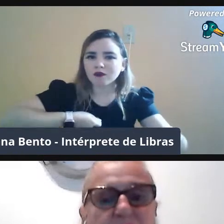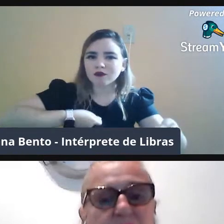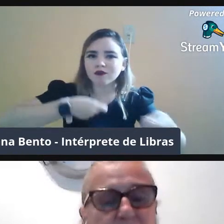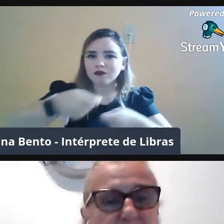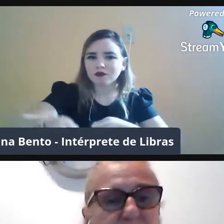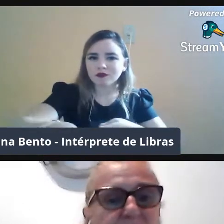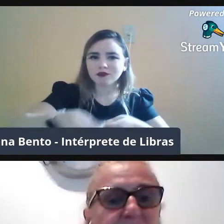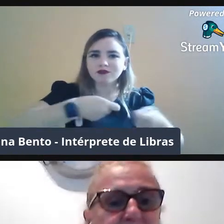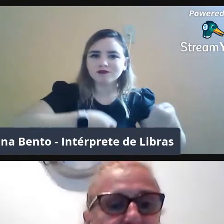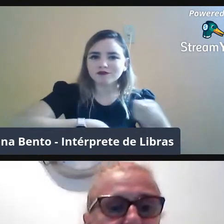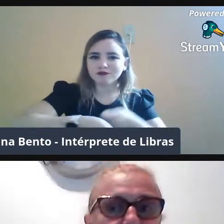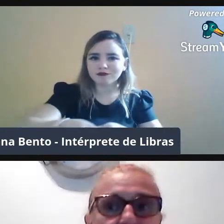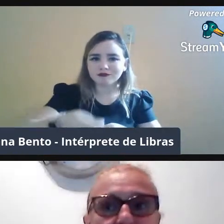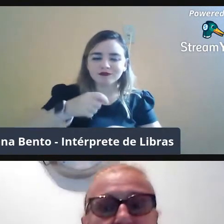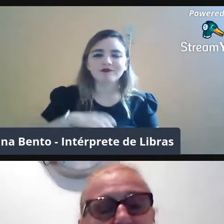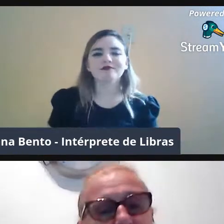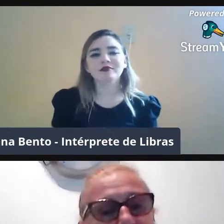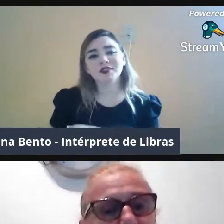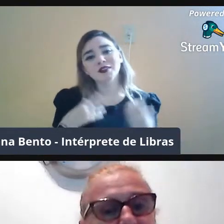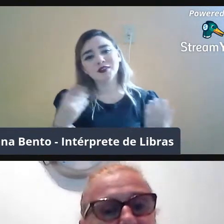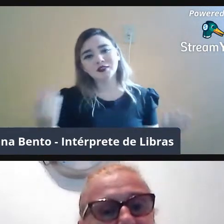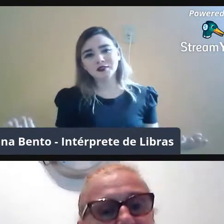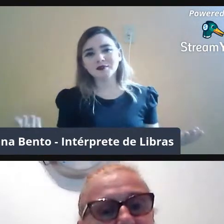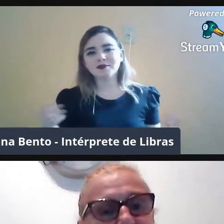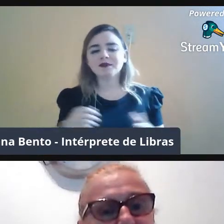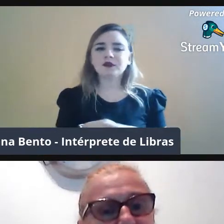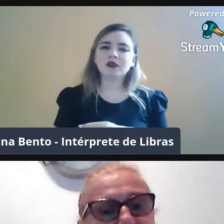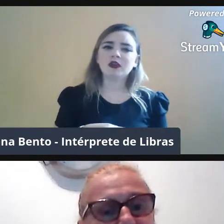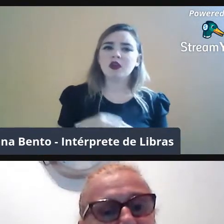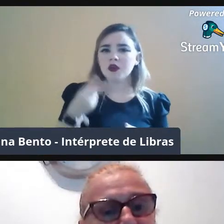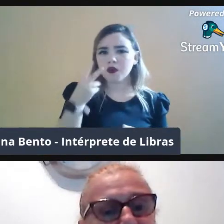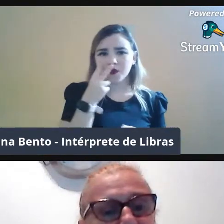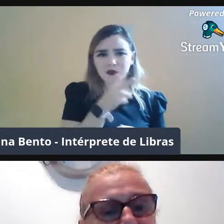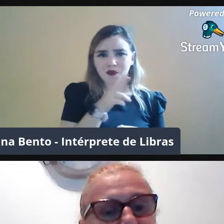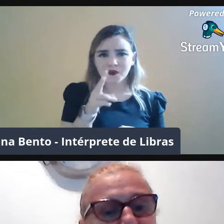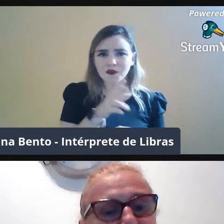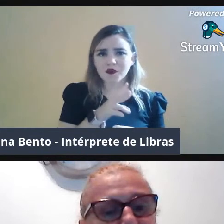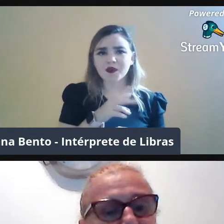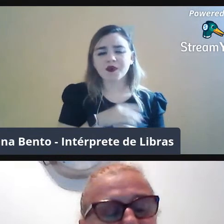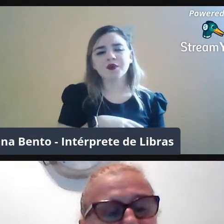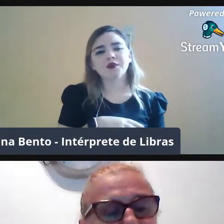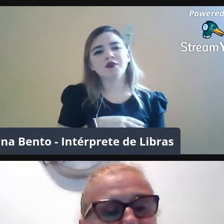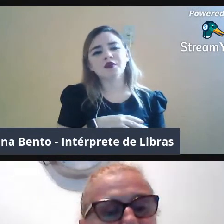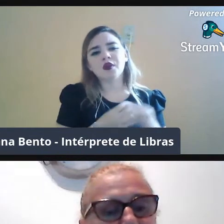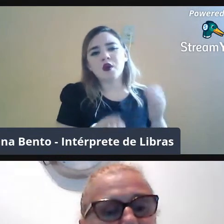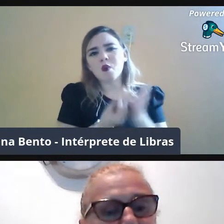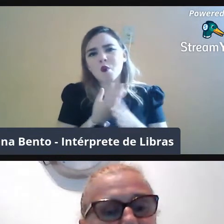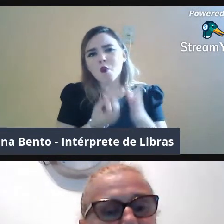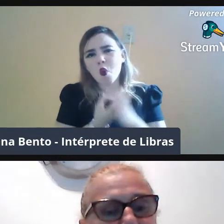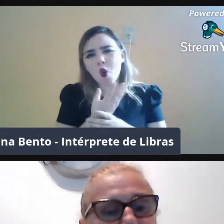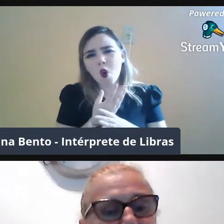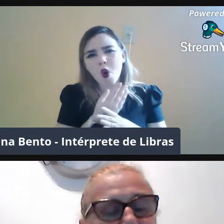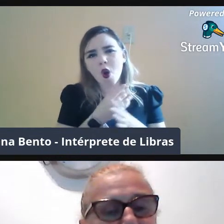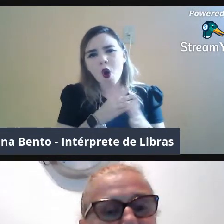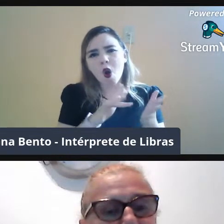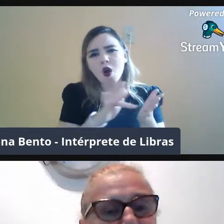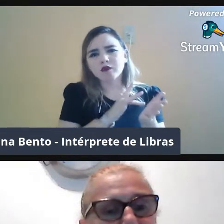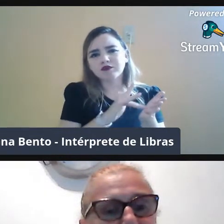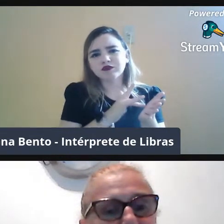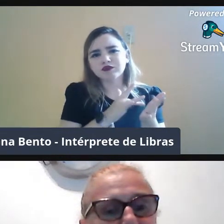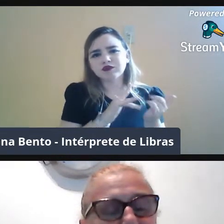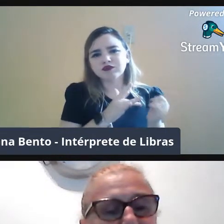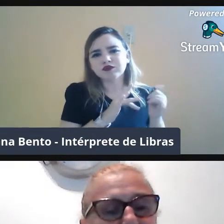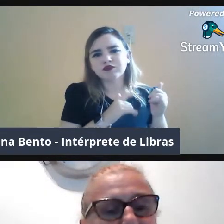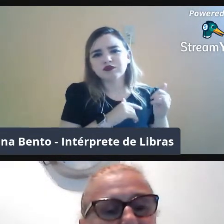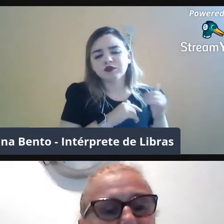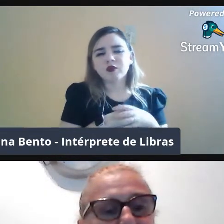querem trocar. E aí, eu estava vendo que a produção de smartphone anual,